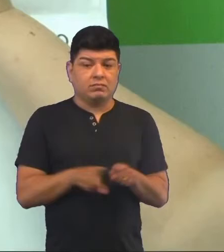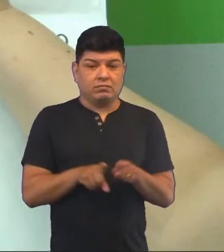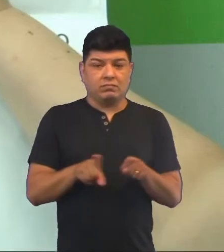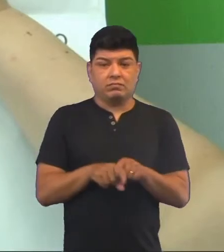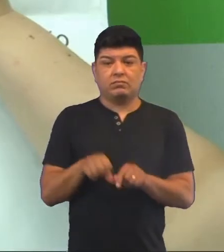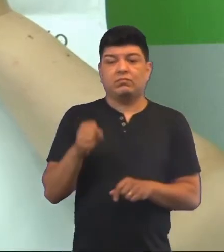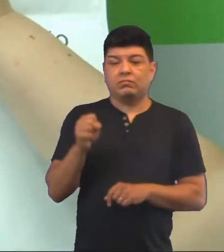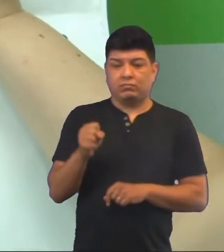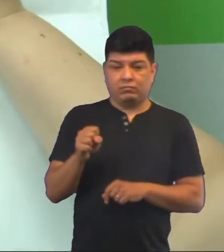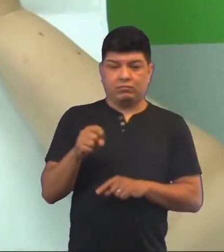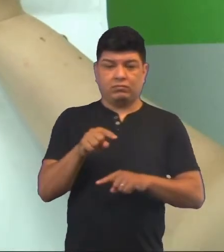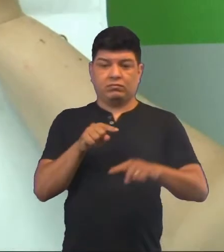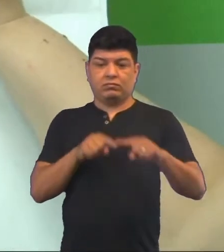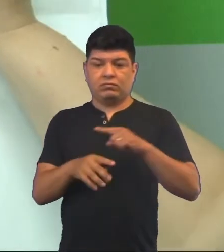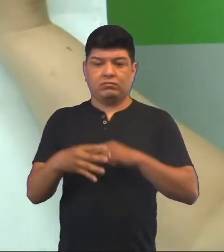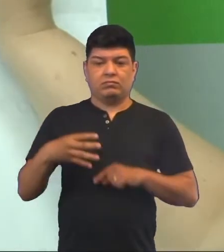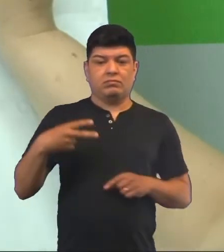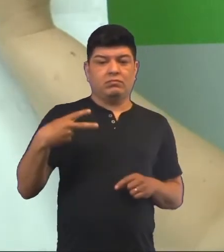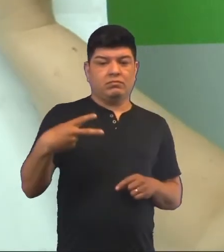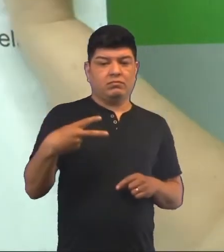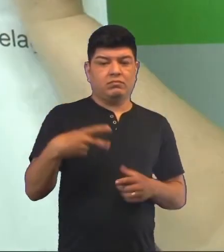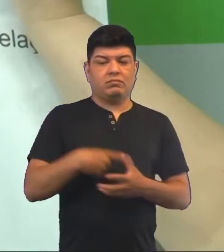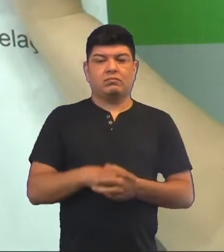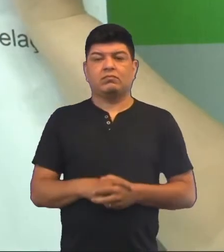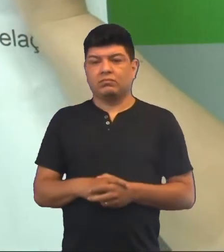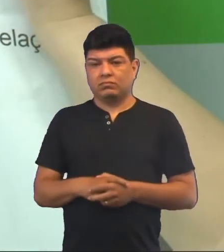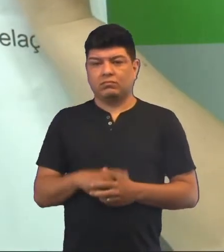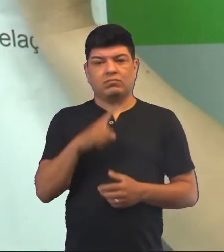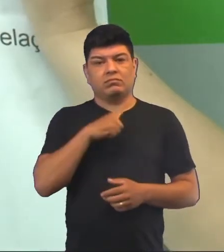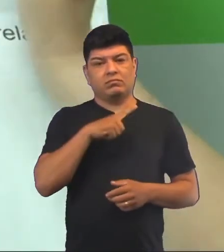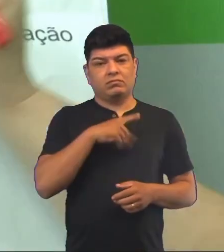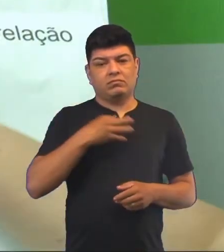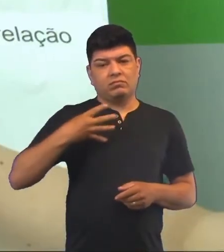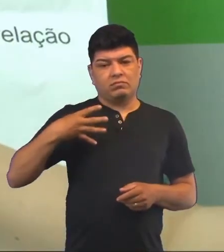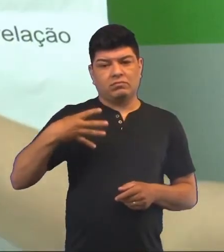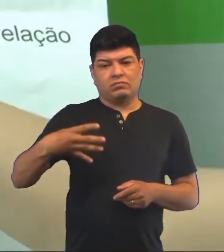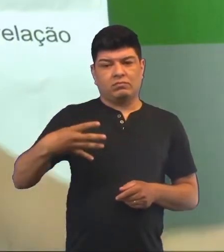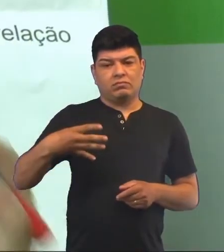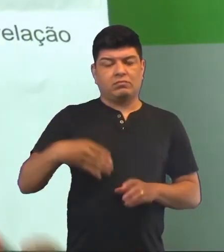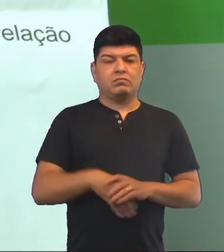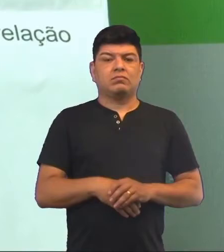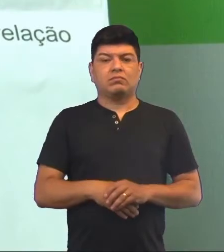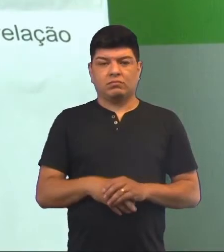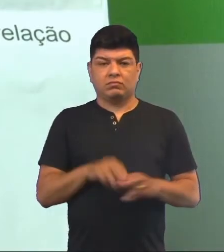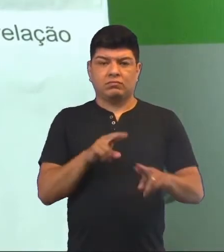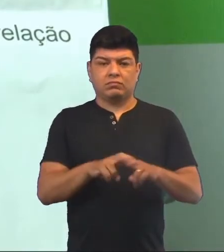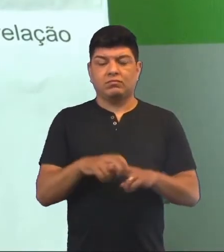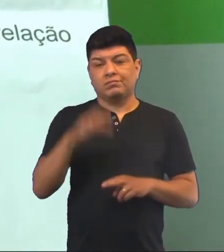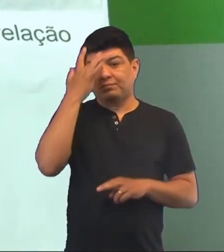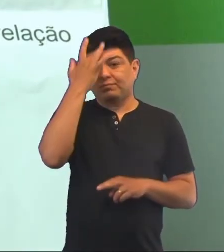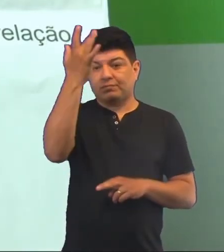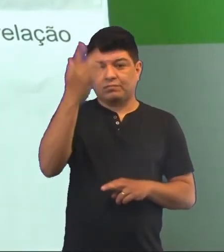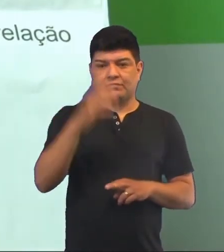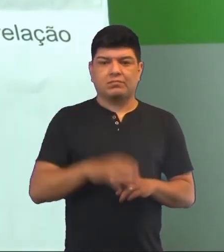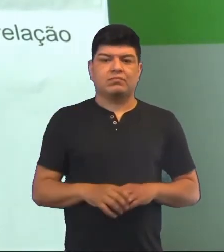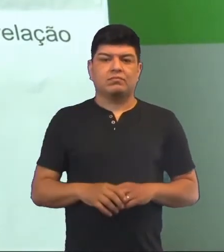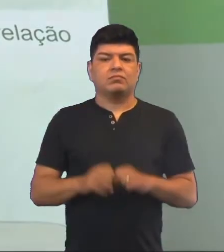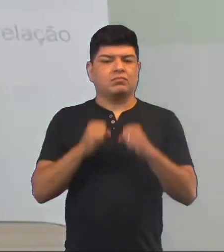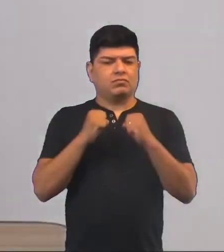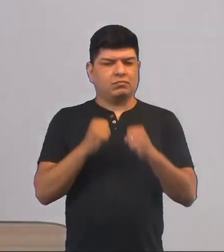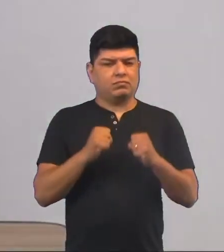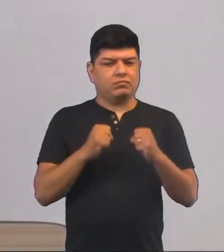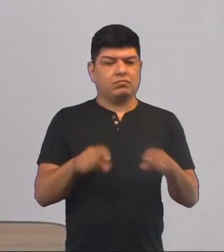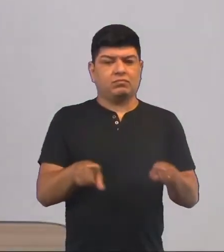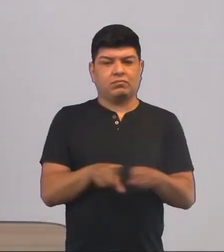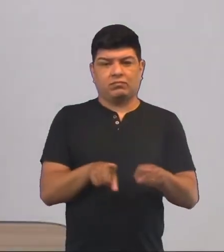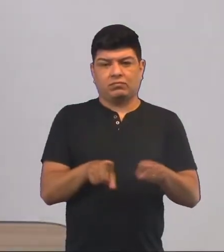tenho 8 dividido por 2. Eu vou ter 4. Então, ficou facinho. Eu tanto posso